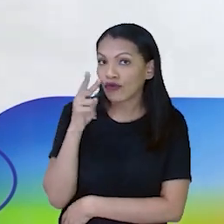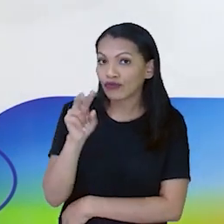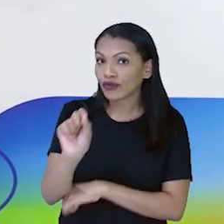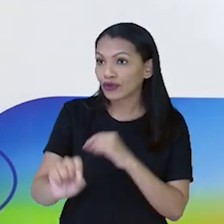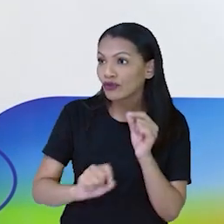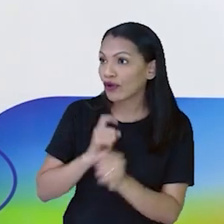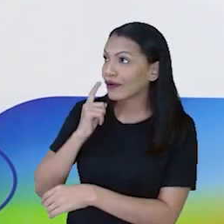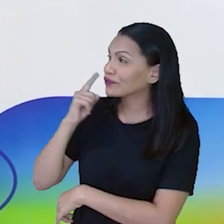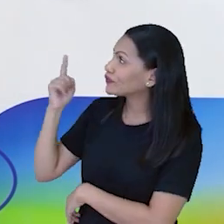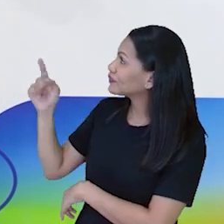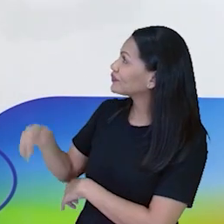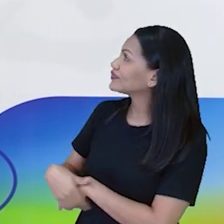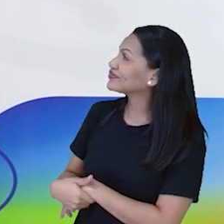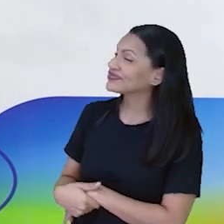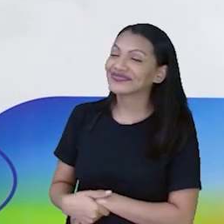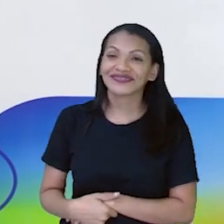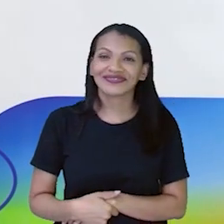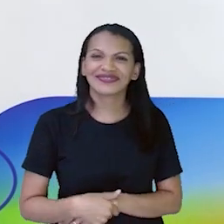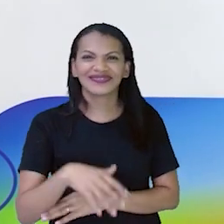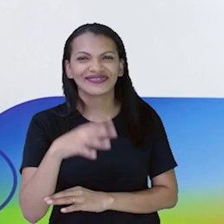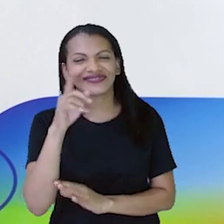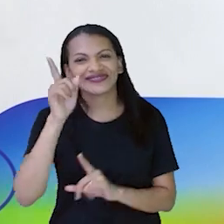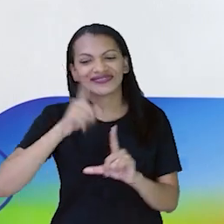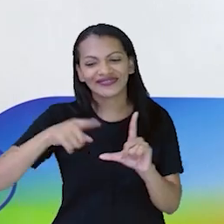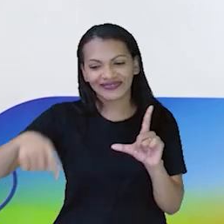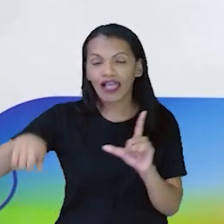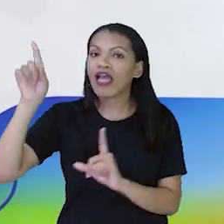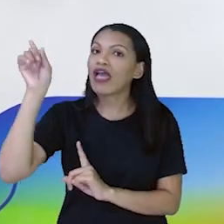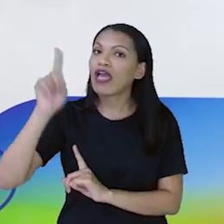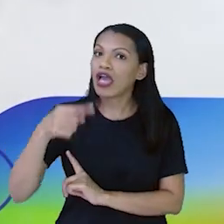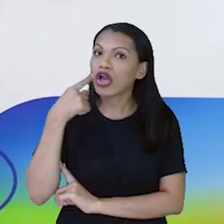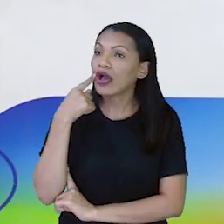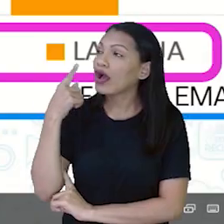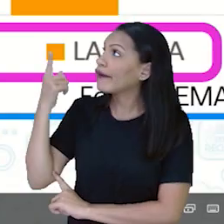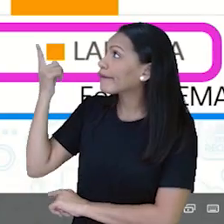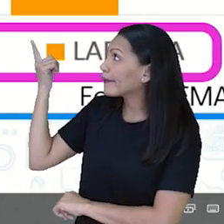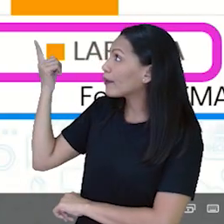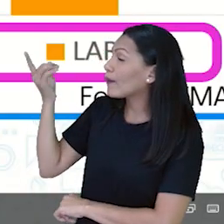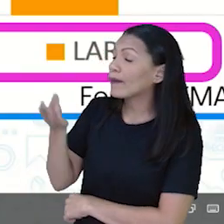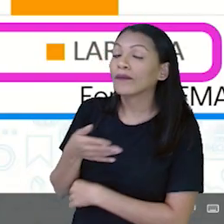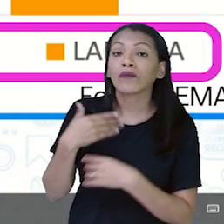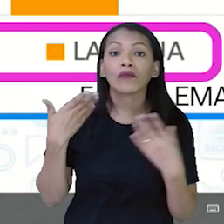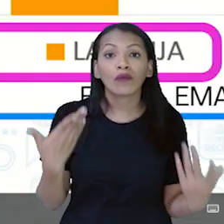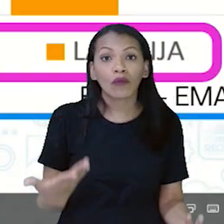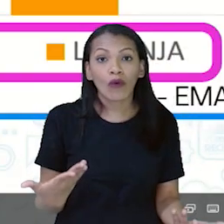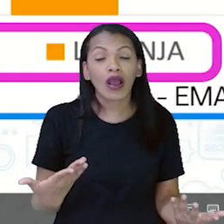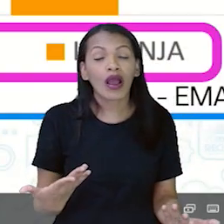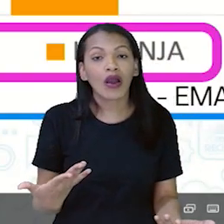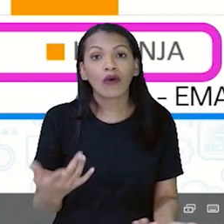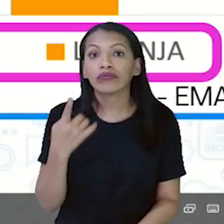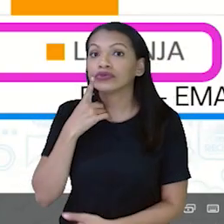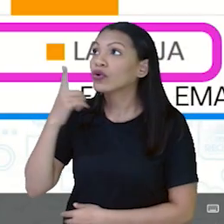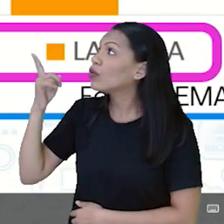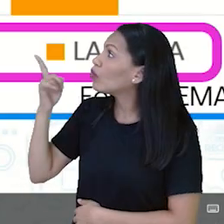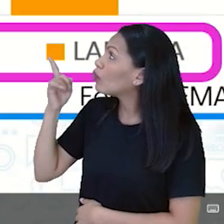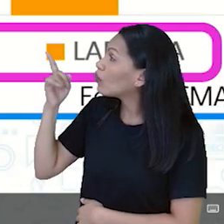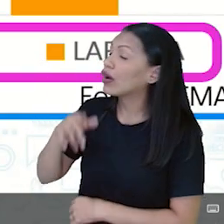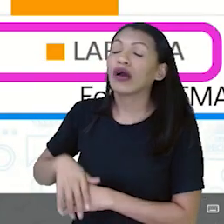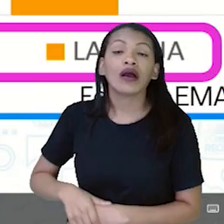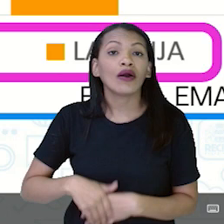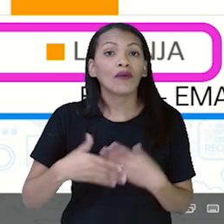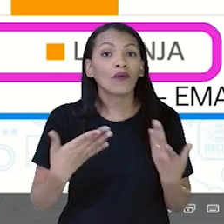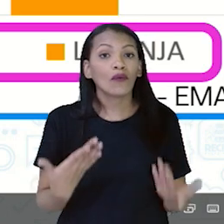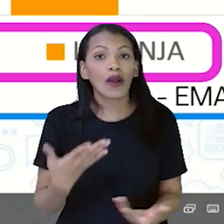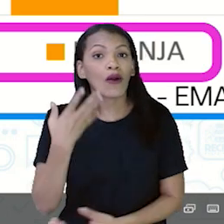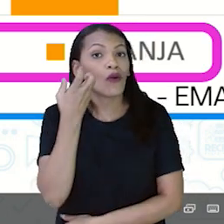ó, o gráfico. Então, a informação a gente tem que tirar desse gráfico aqui. Qual é o suco